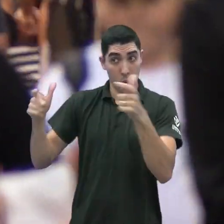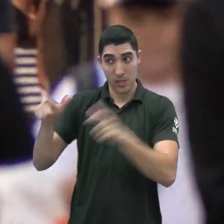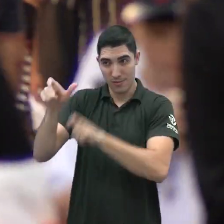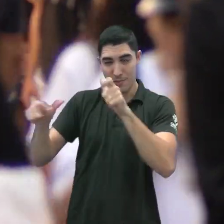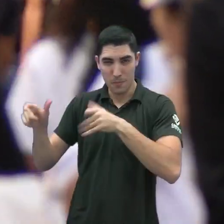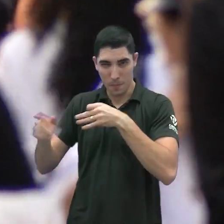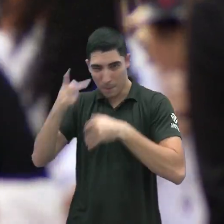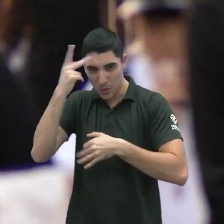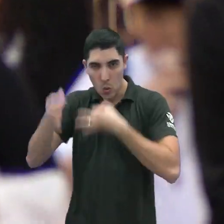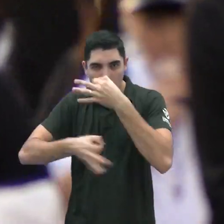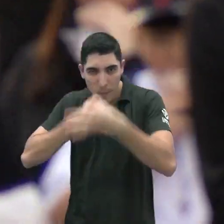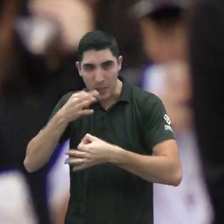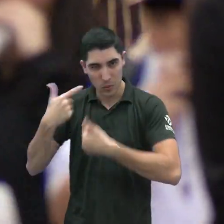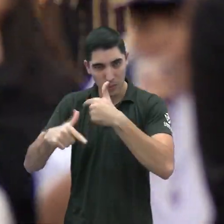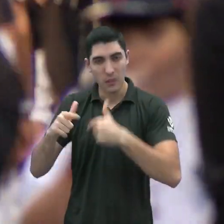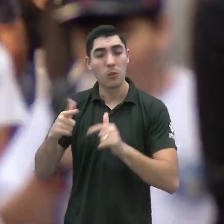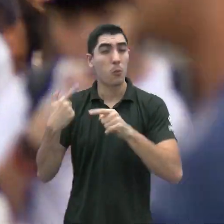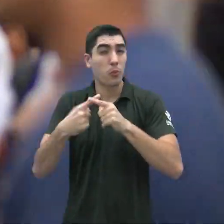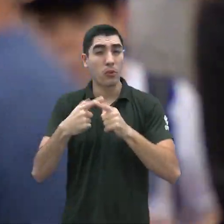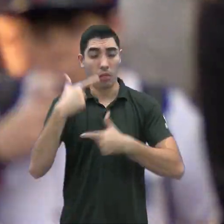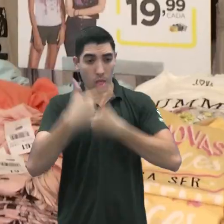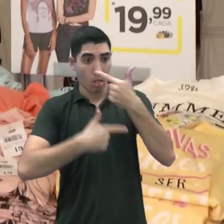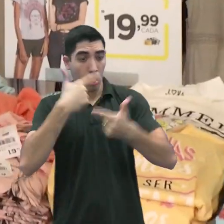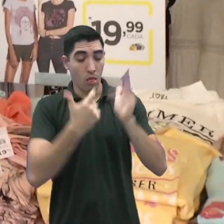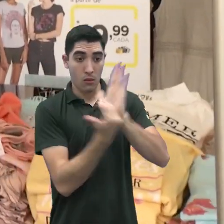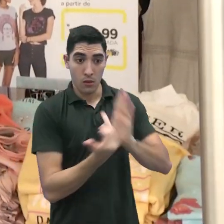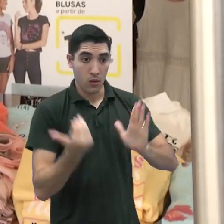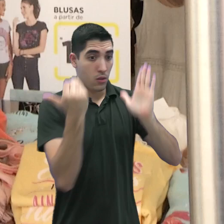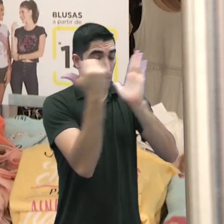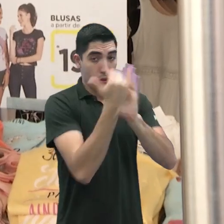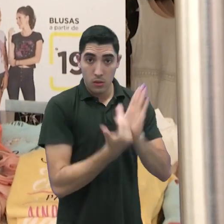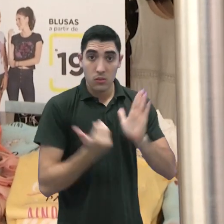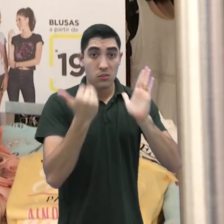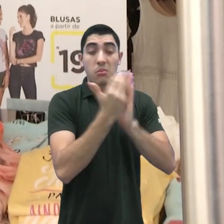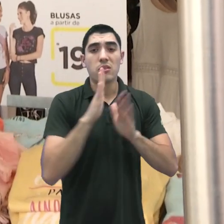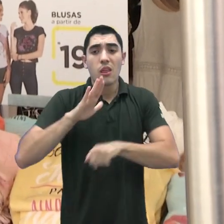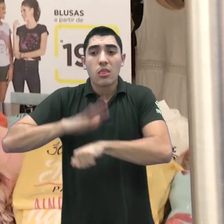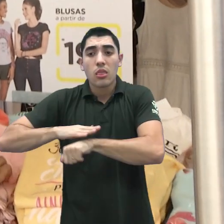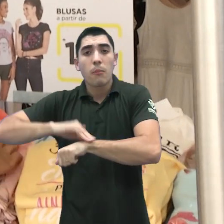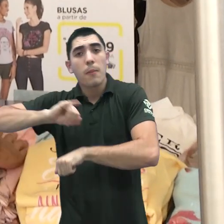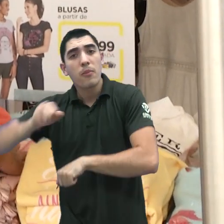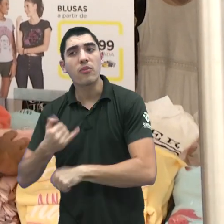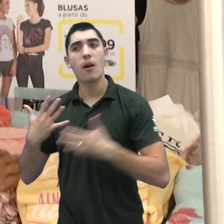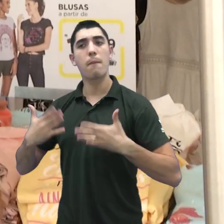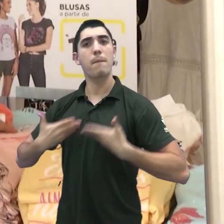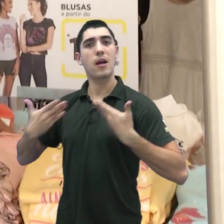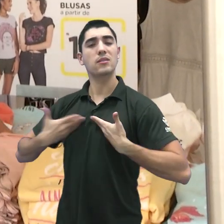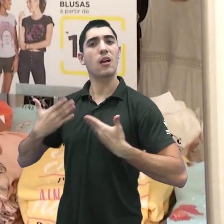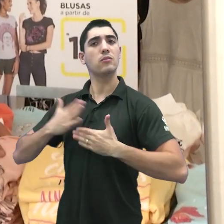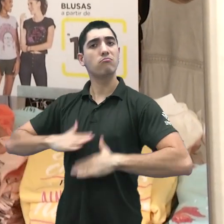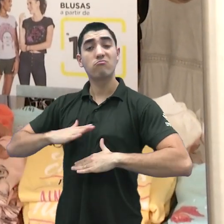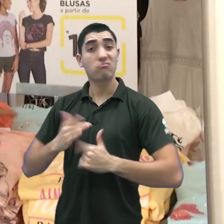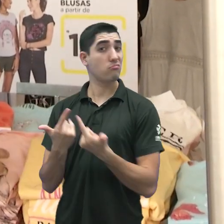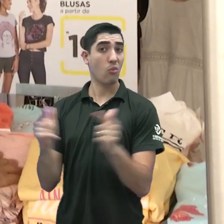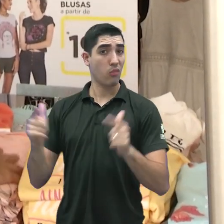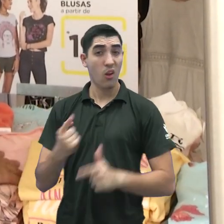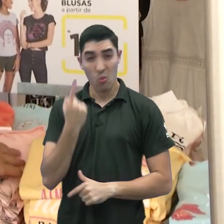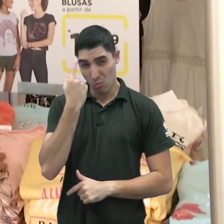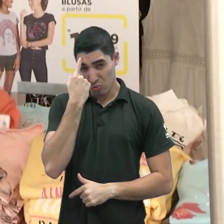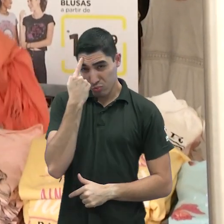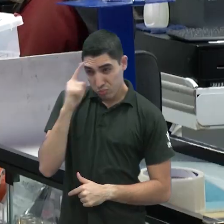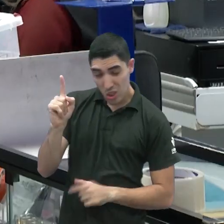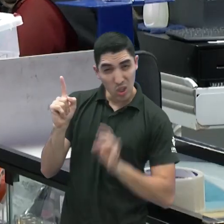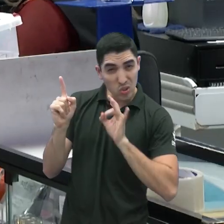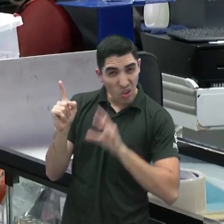é marcada pelo tempo excessivo dedicado ao trabalho, muitas vezes deixando pouco espaço para o descanso. 1 dia de folga